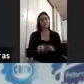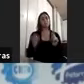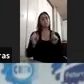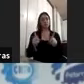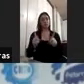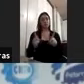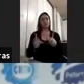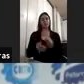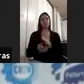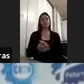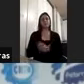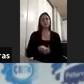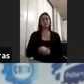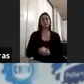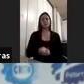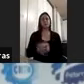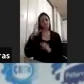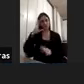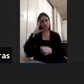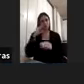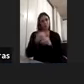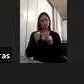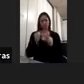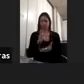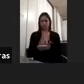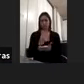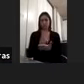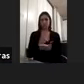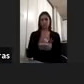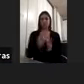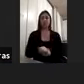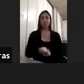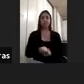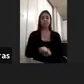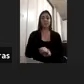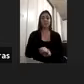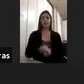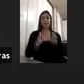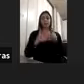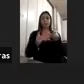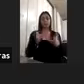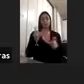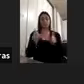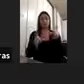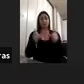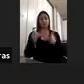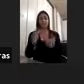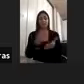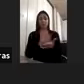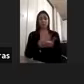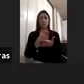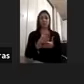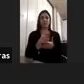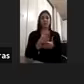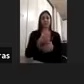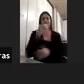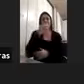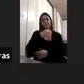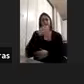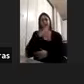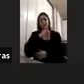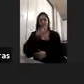Aí o pessoal... Pode falar. Aí o pessoal ficou de ver, daí a gente acabou entrando de férias, veio dezembro, aí já veio, né, toda essa